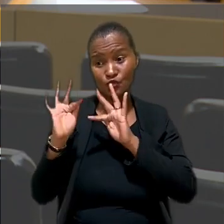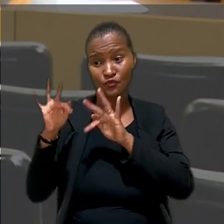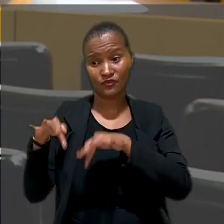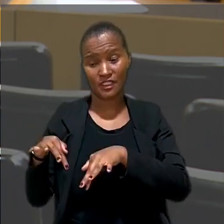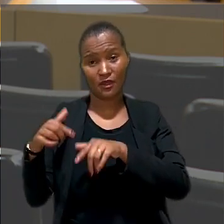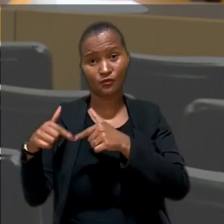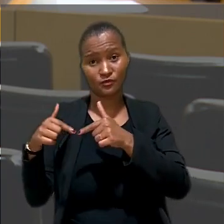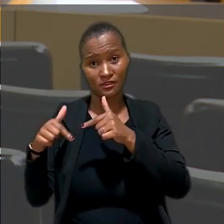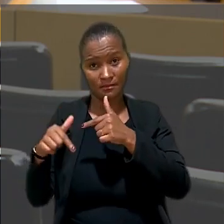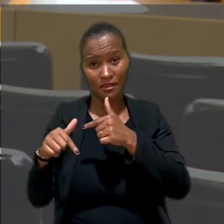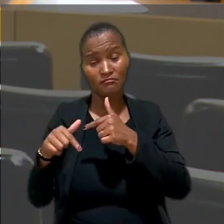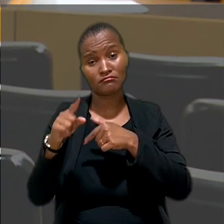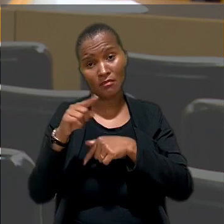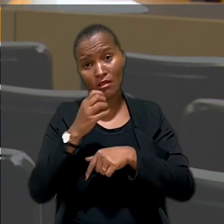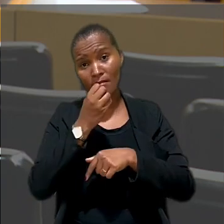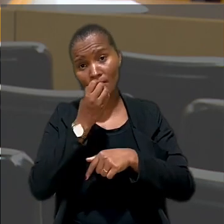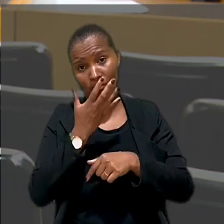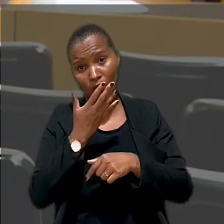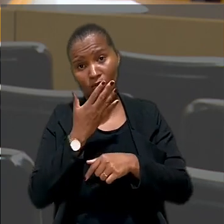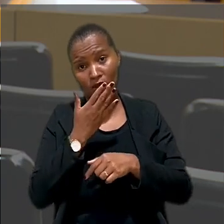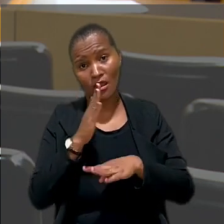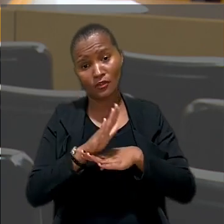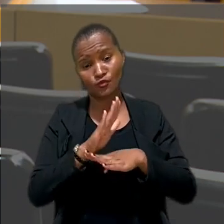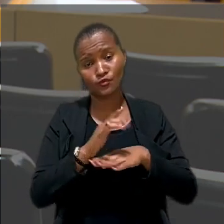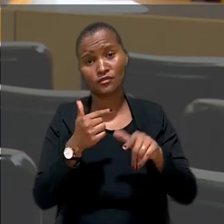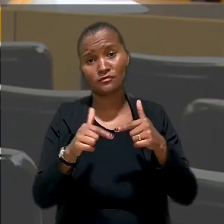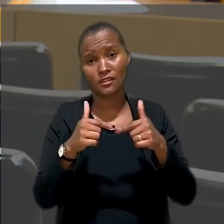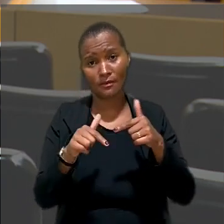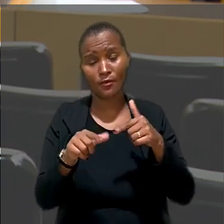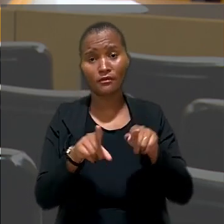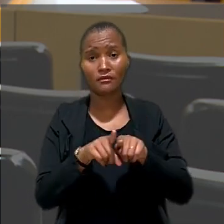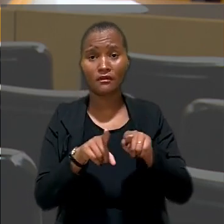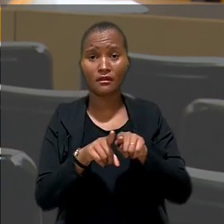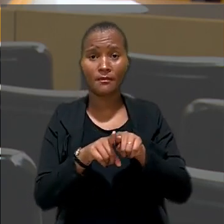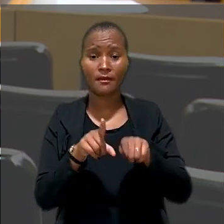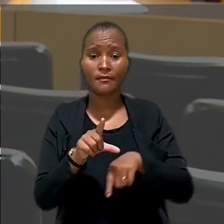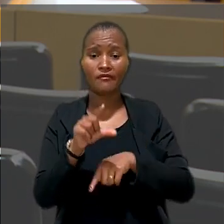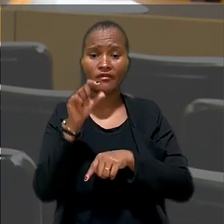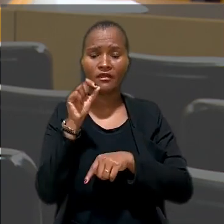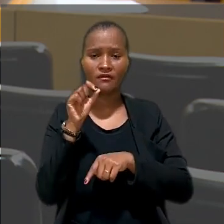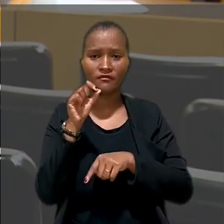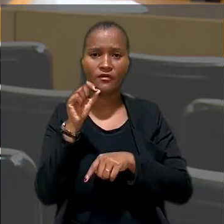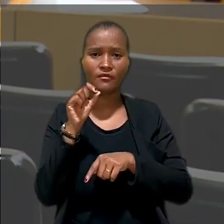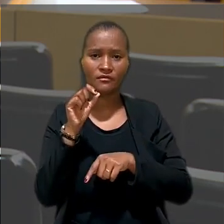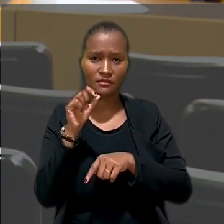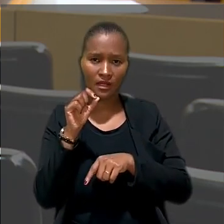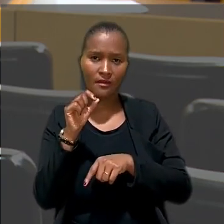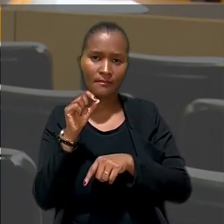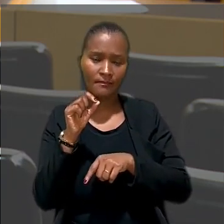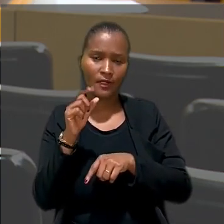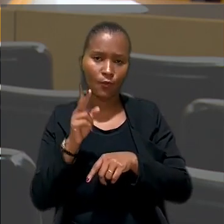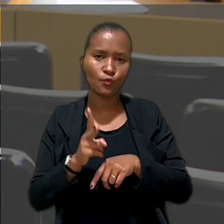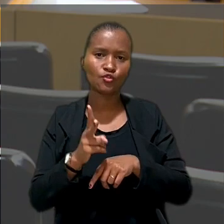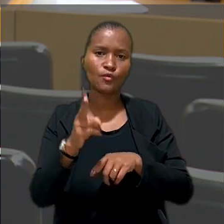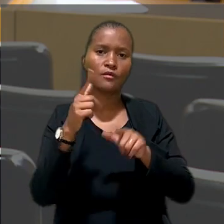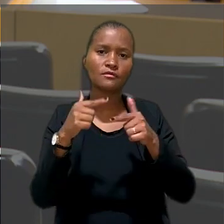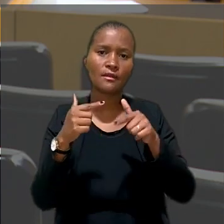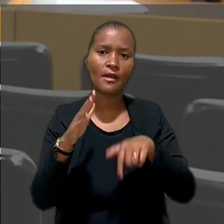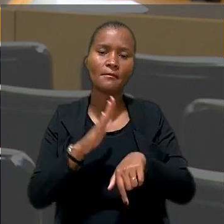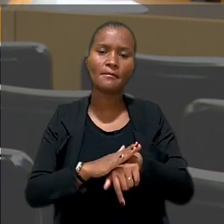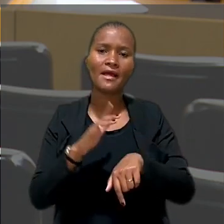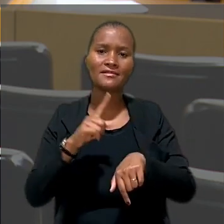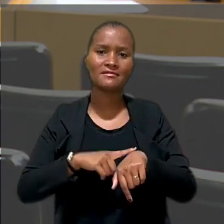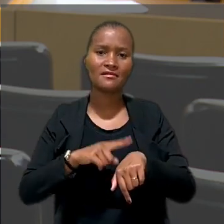seria válida e benéfica para o trabalhador, além de ser preferível à extensão do trabalho por mais tempo, ou